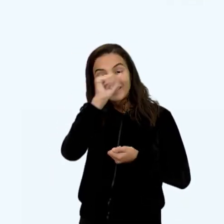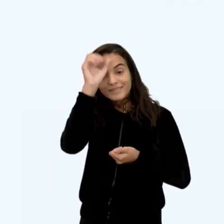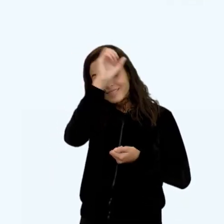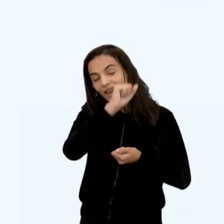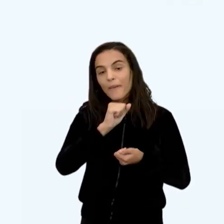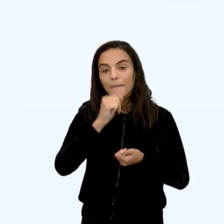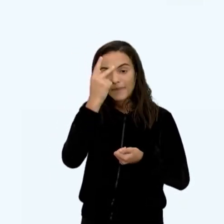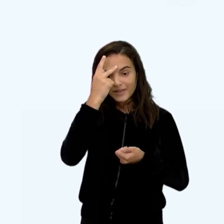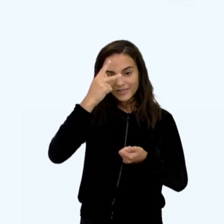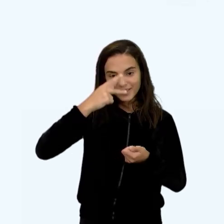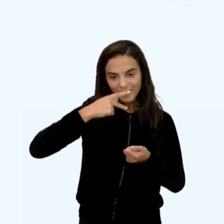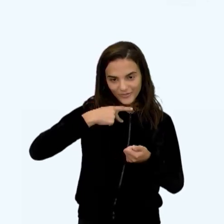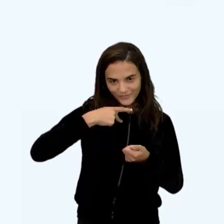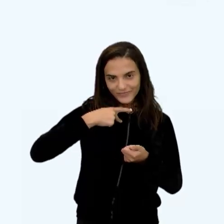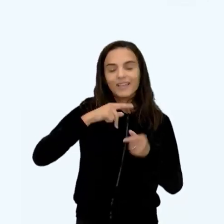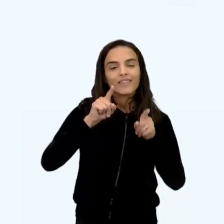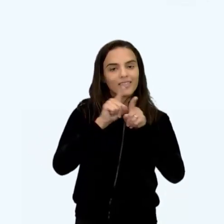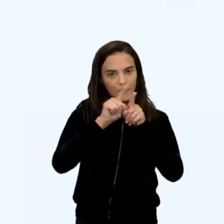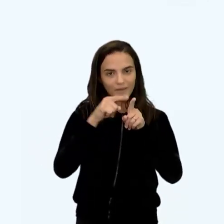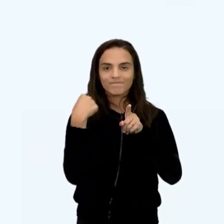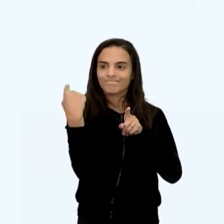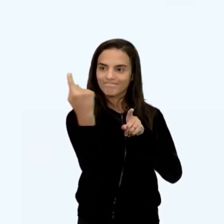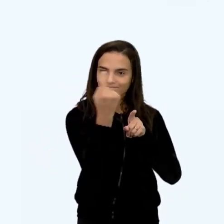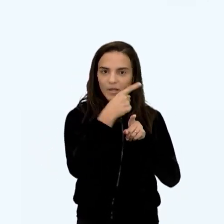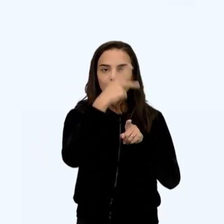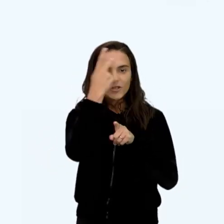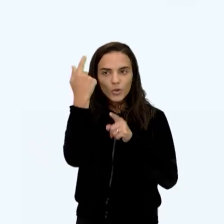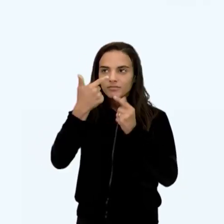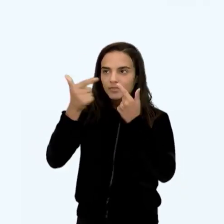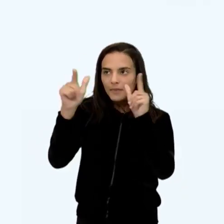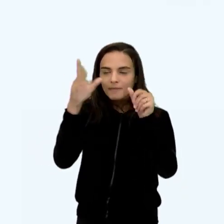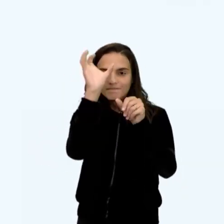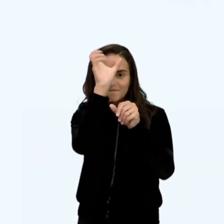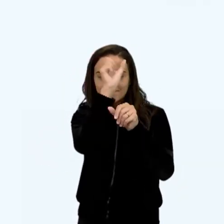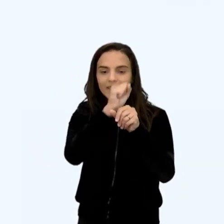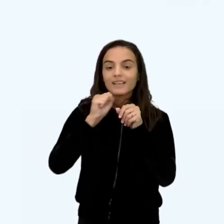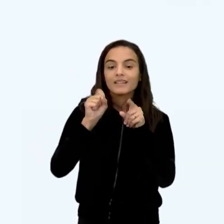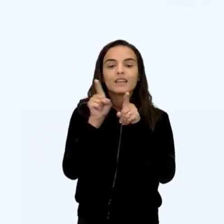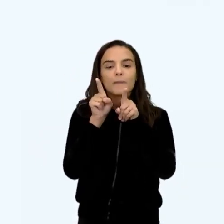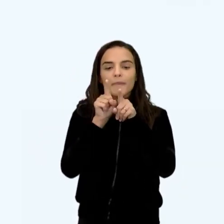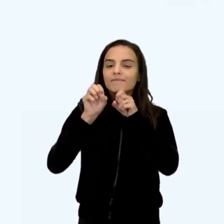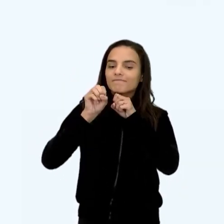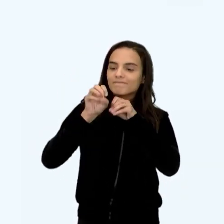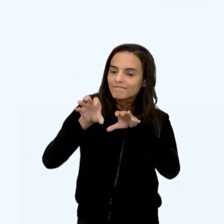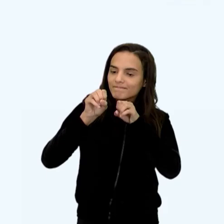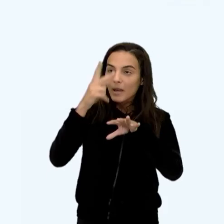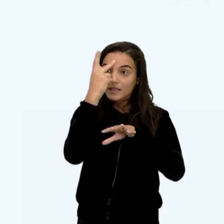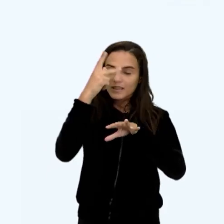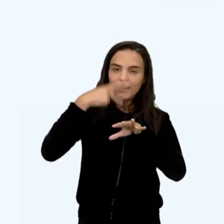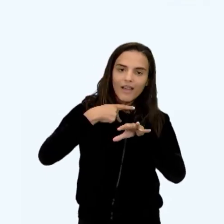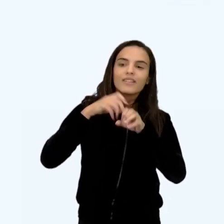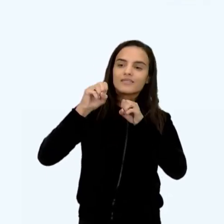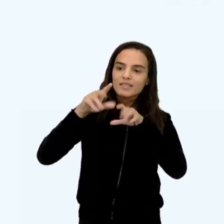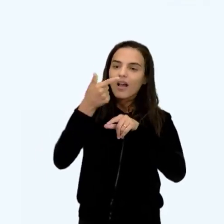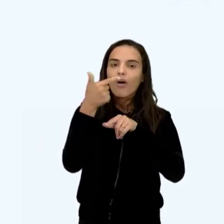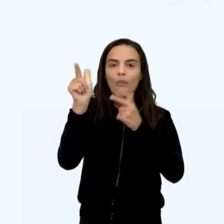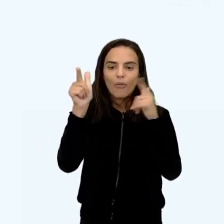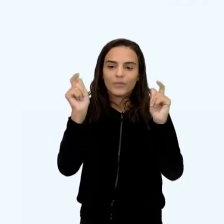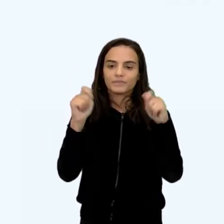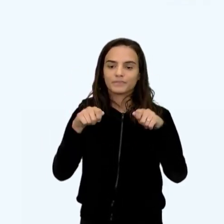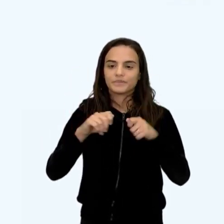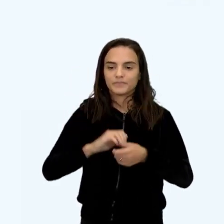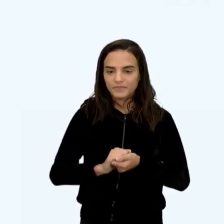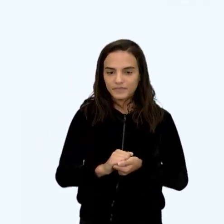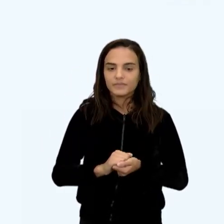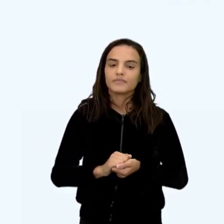Aprender consigo e com os outros e ensinar para si e para o outro.